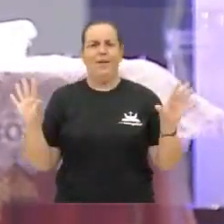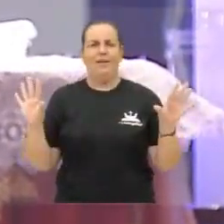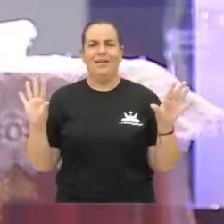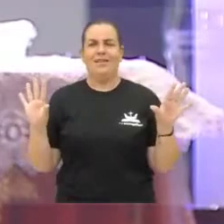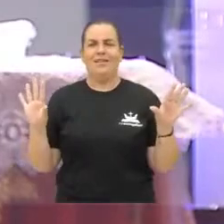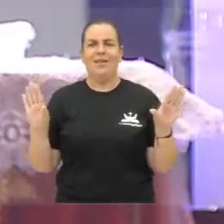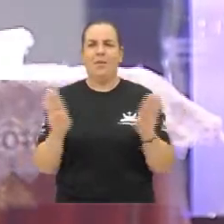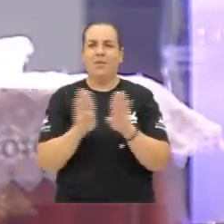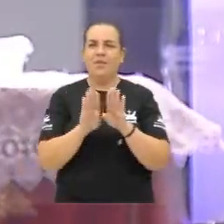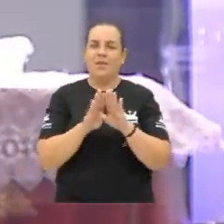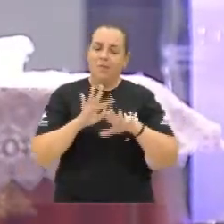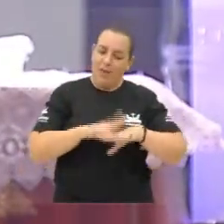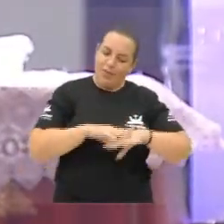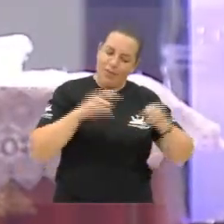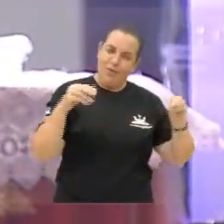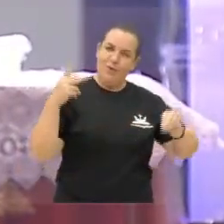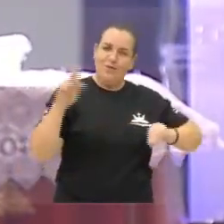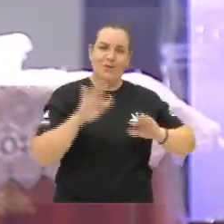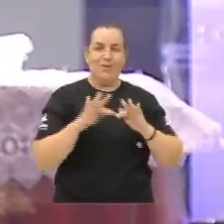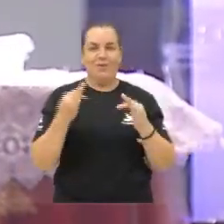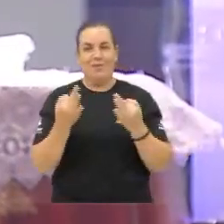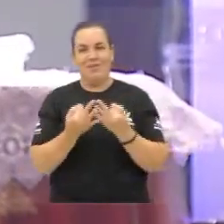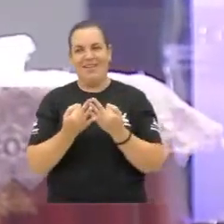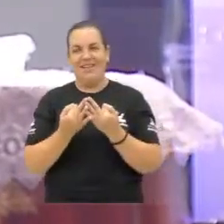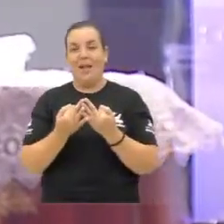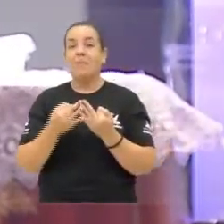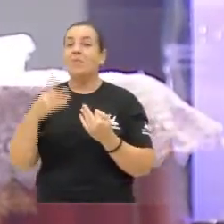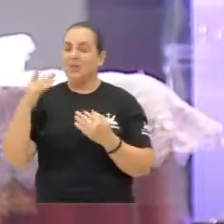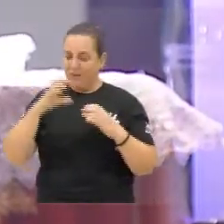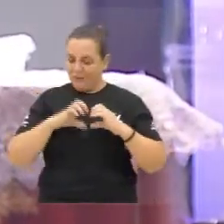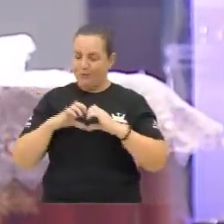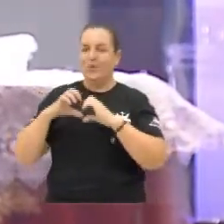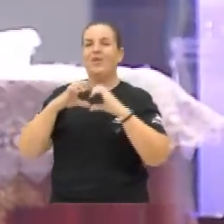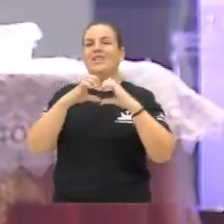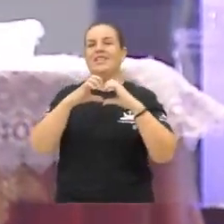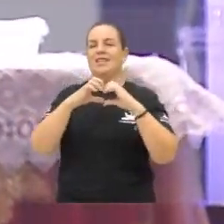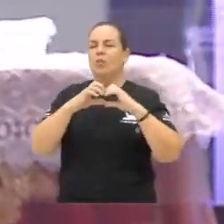e de cura para a sua família, para o seu coração.